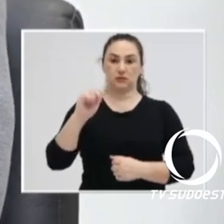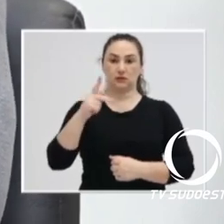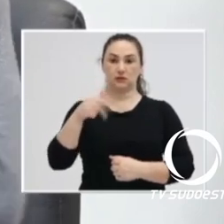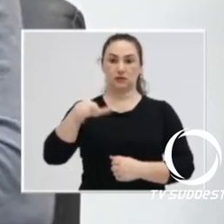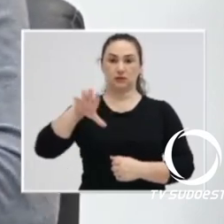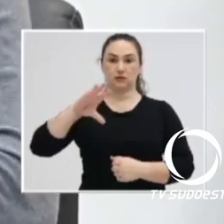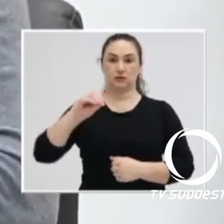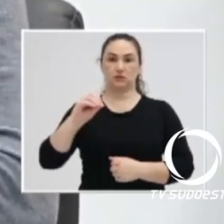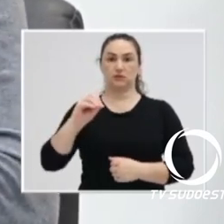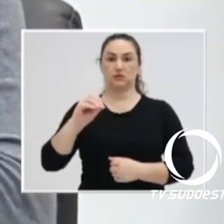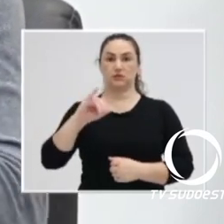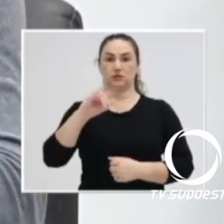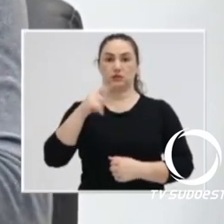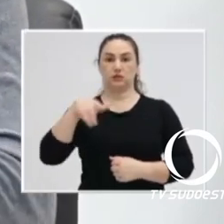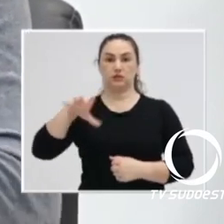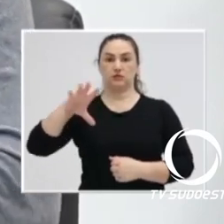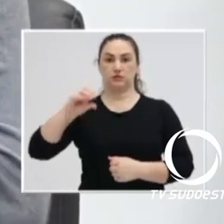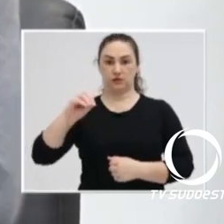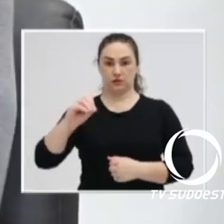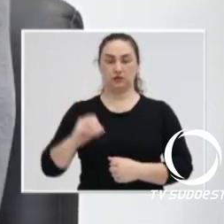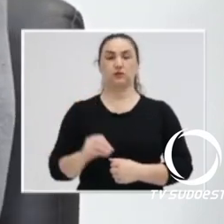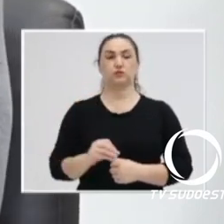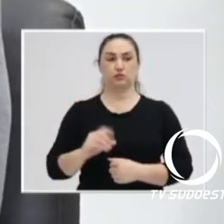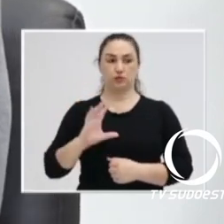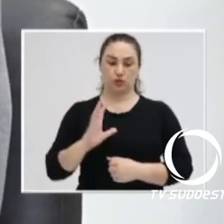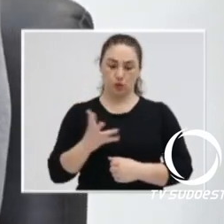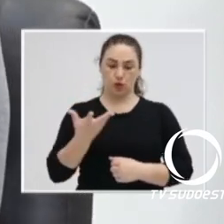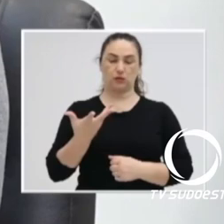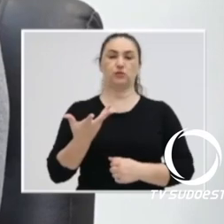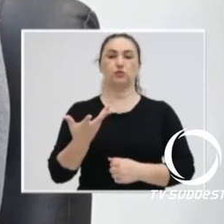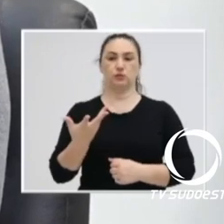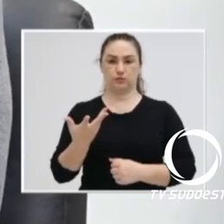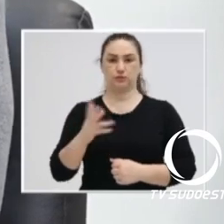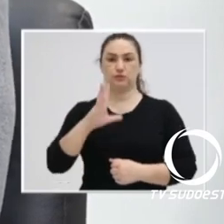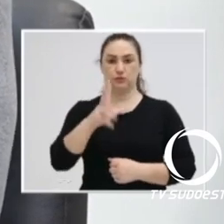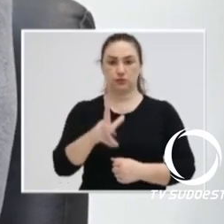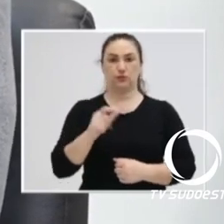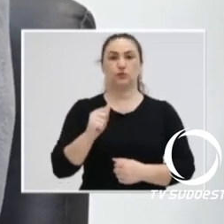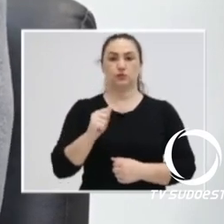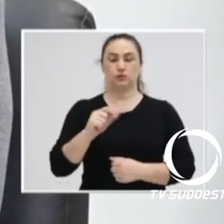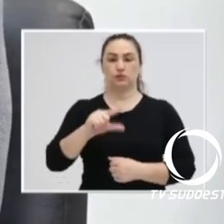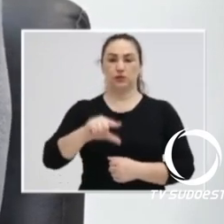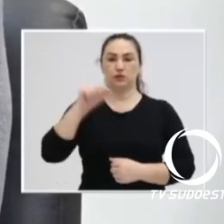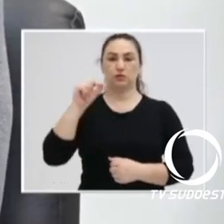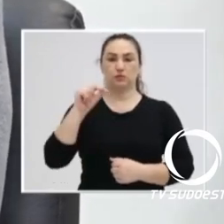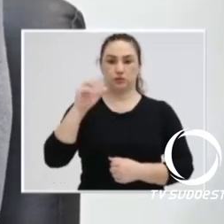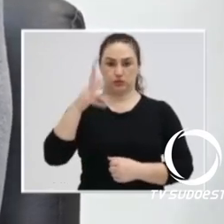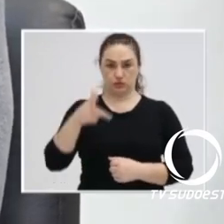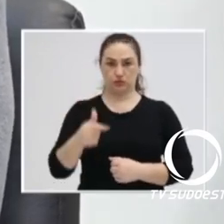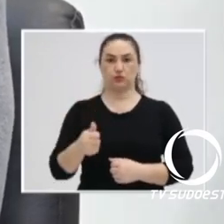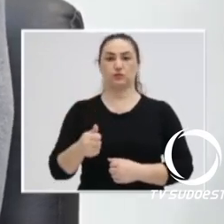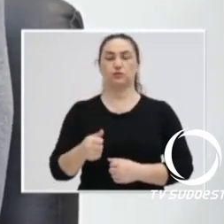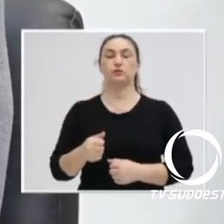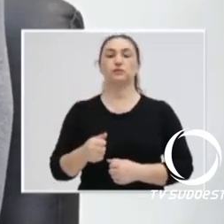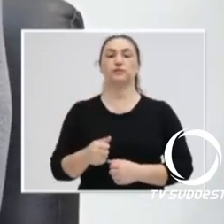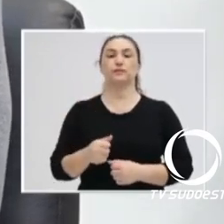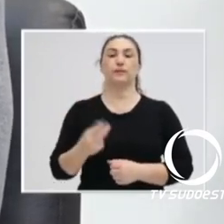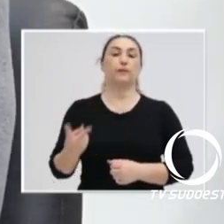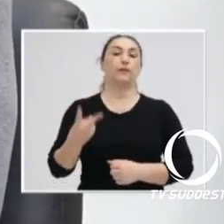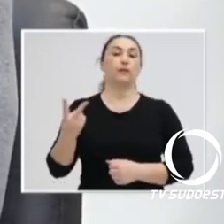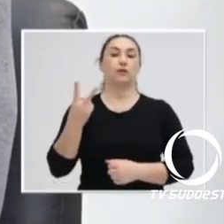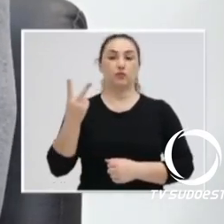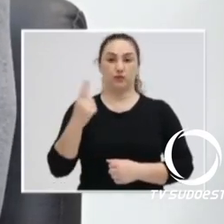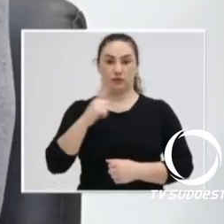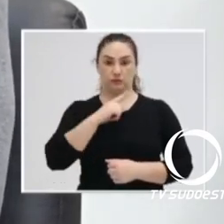decidir se é 20 se é 30 enfim é a mesma reposição para todos né assim como foi dos Servidores então em se tratando de um valor